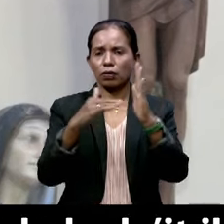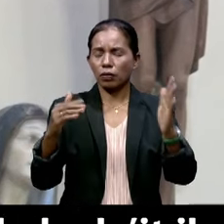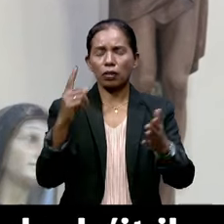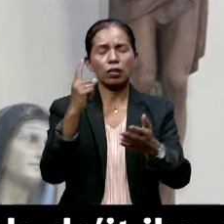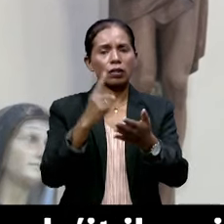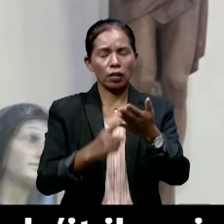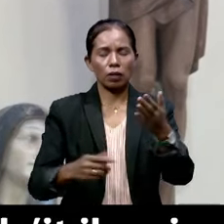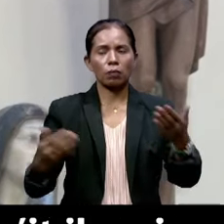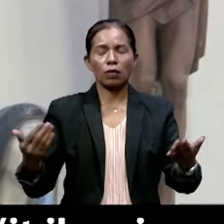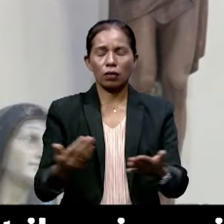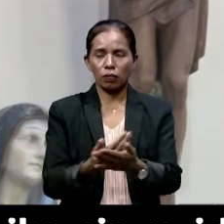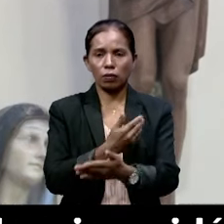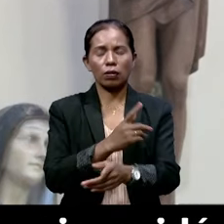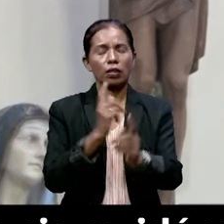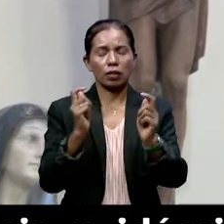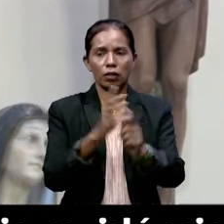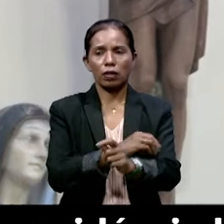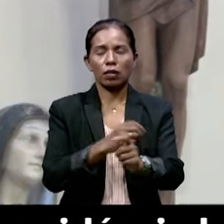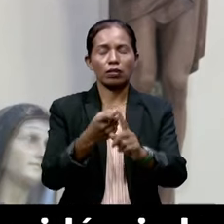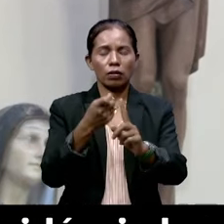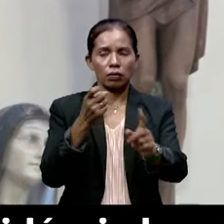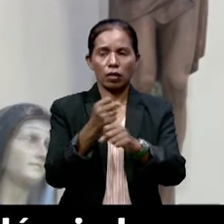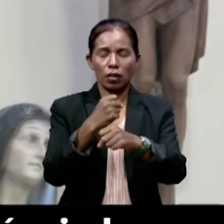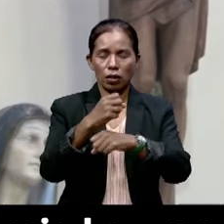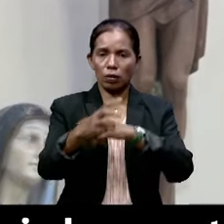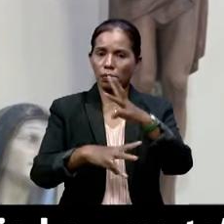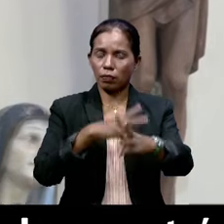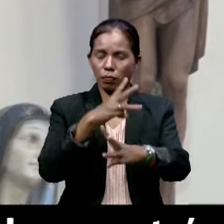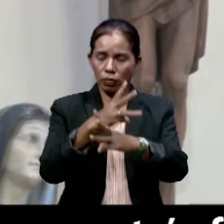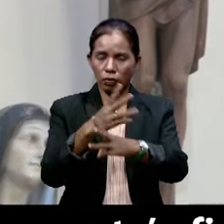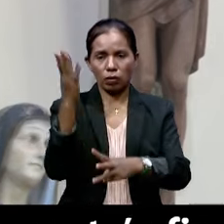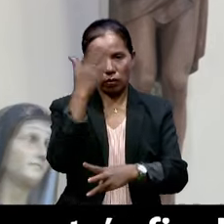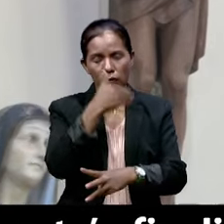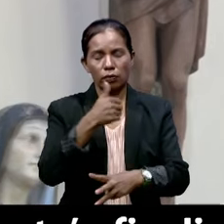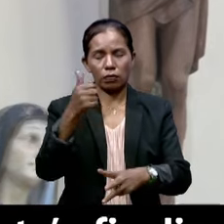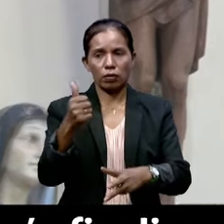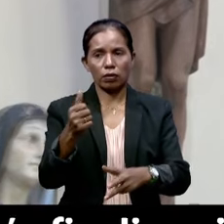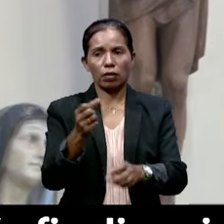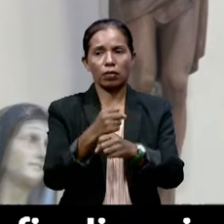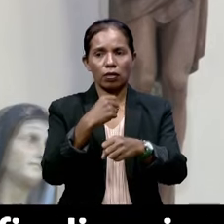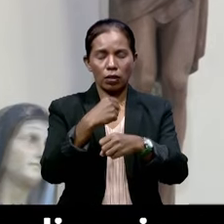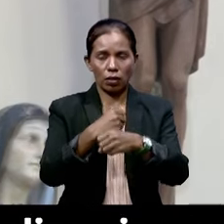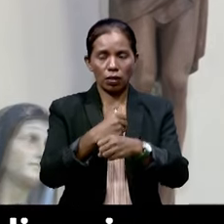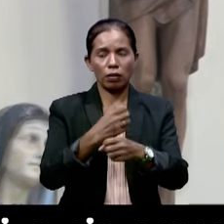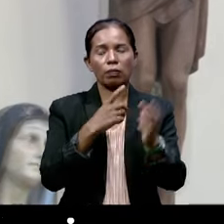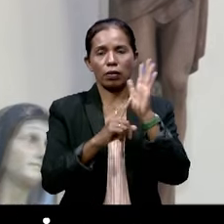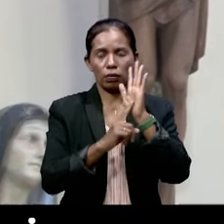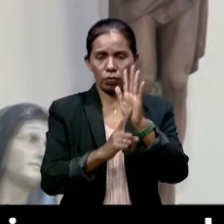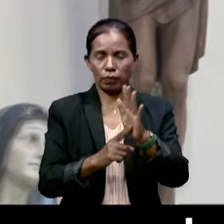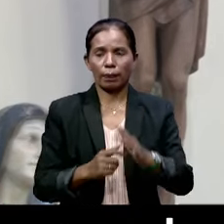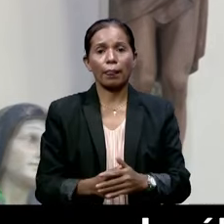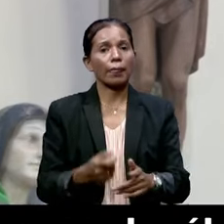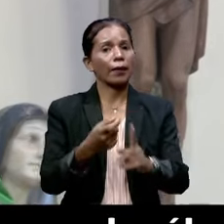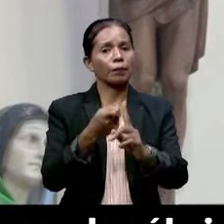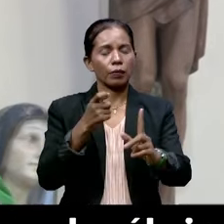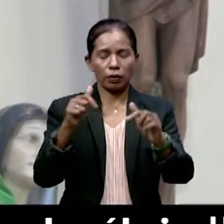foum. No tentativa, o se conserva mundo ida fura, por em condena ida ba desaparece. O se ida